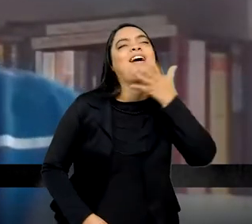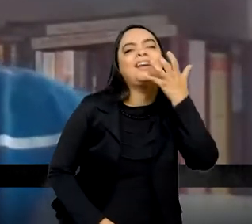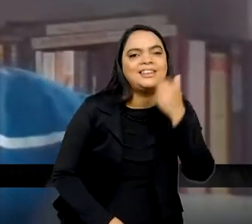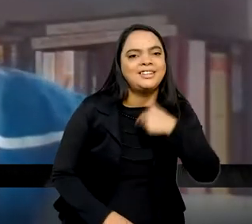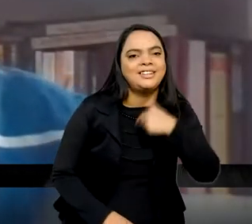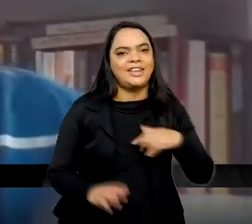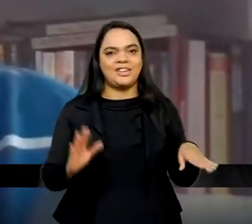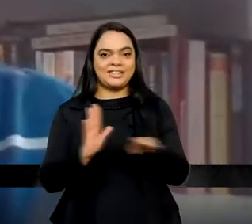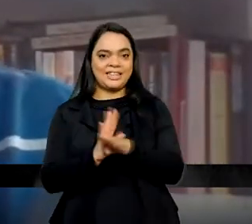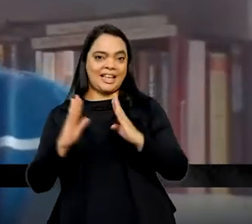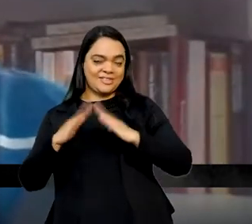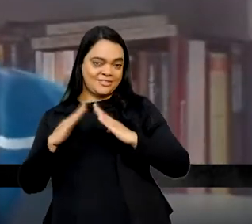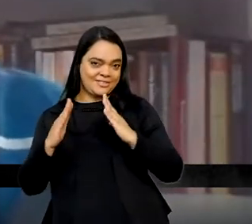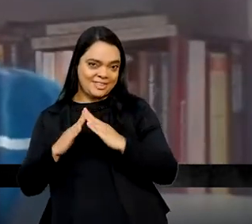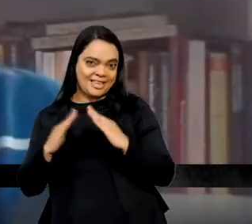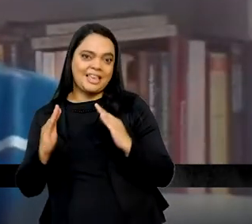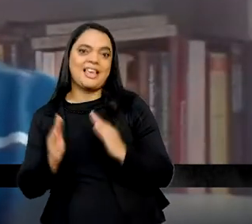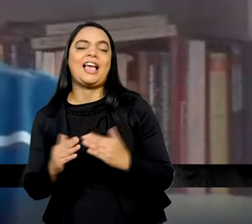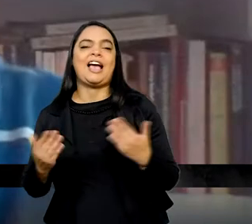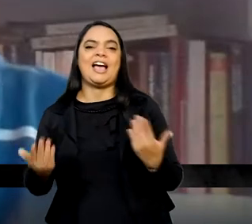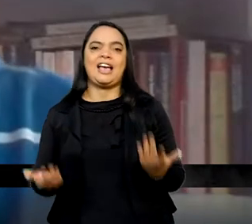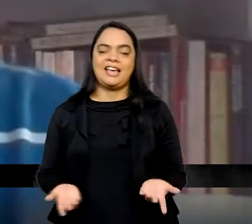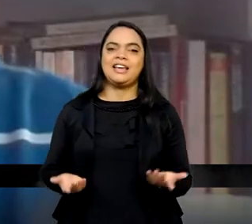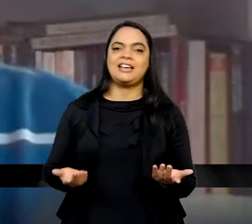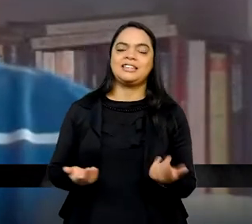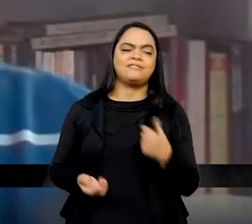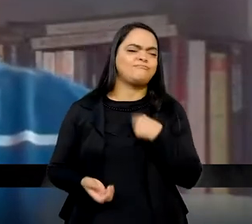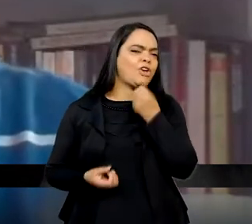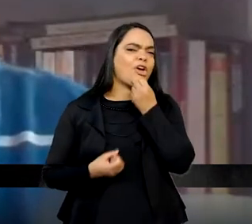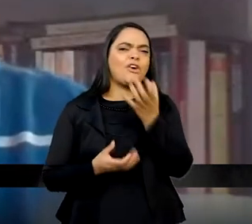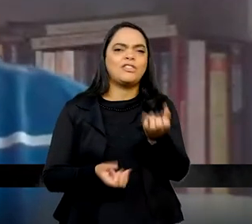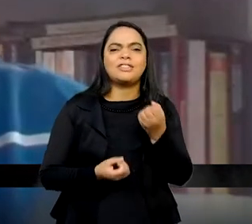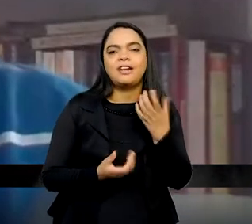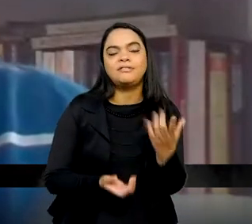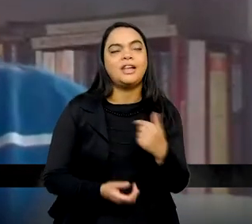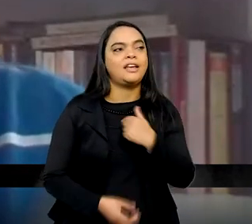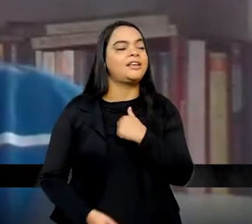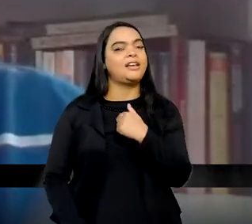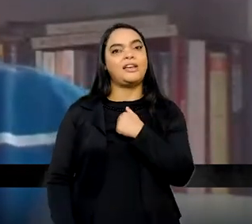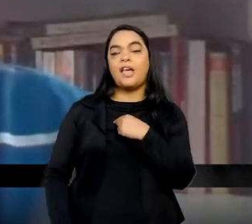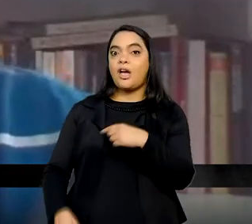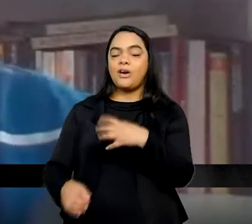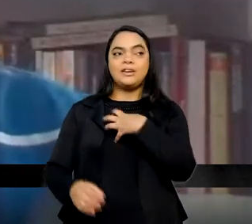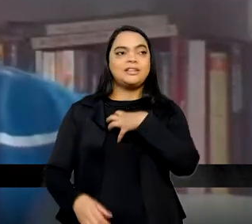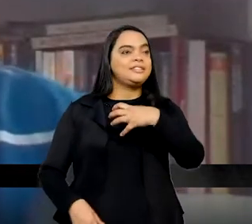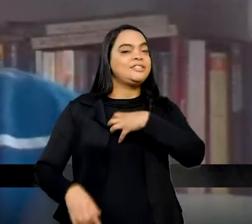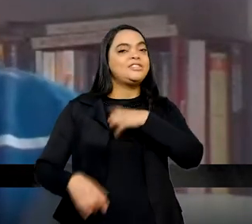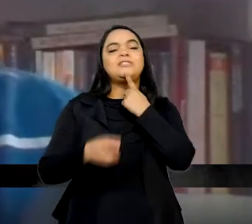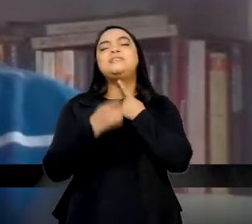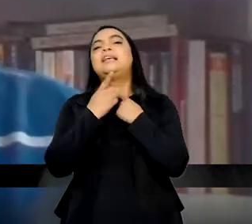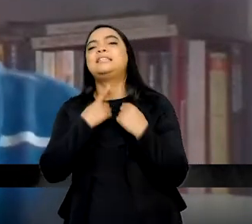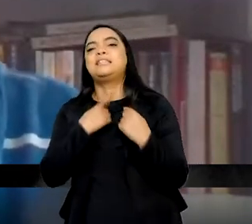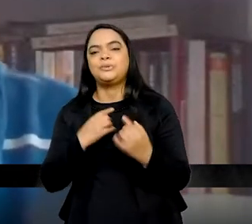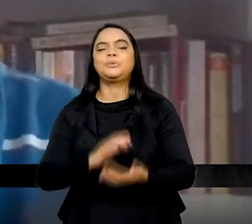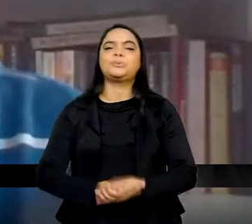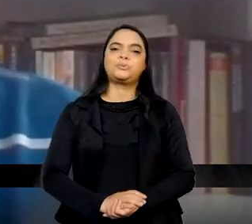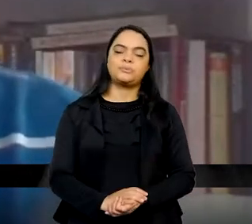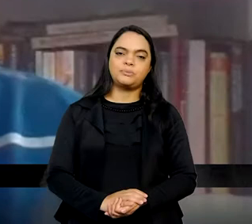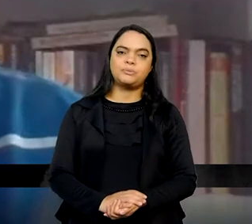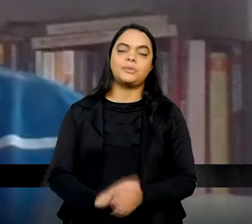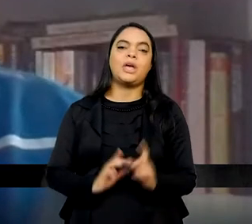como a cidade foi fundada, o que ela tinha. E eu acho que isso me despertou bastante sobre isso, né?